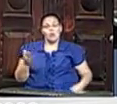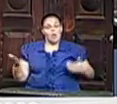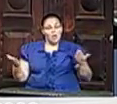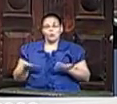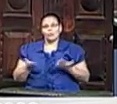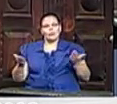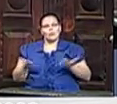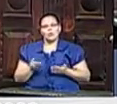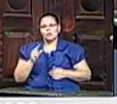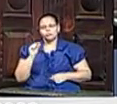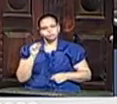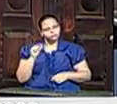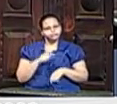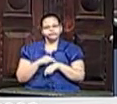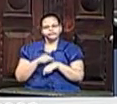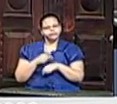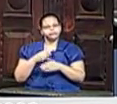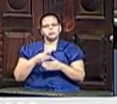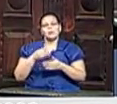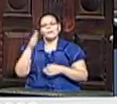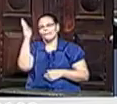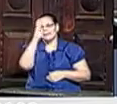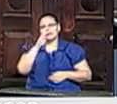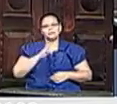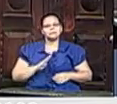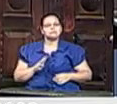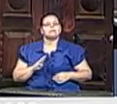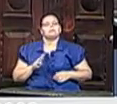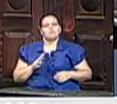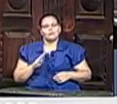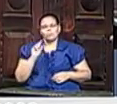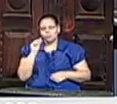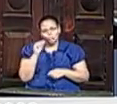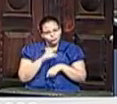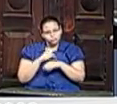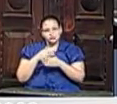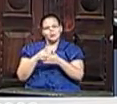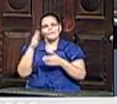agora, há pouco tempo, que o Brasil conquistou